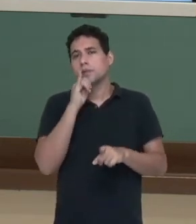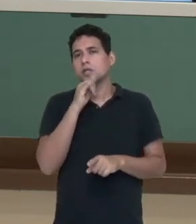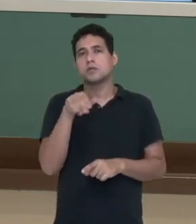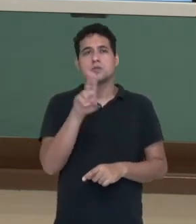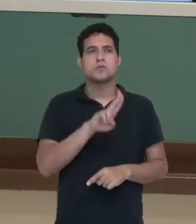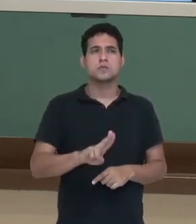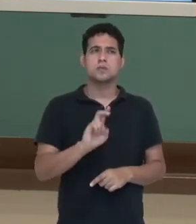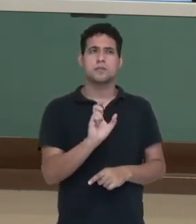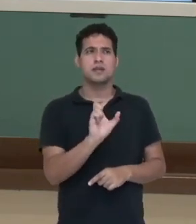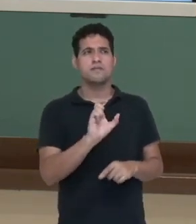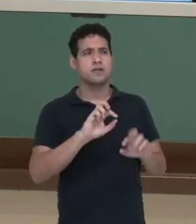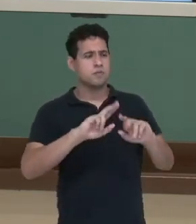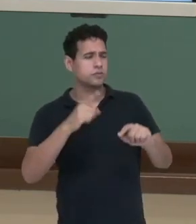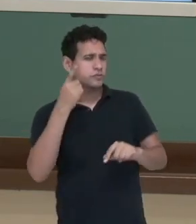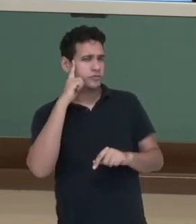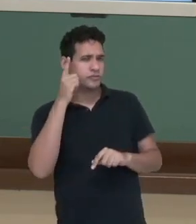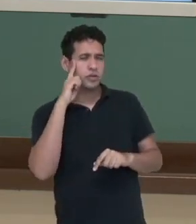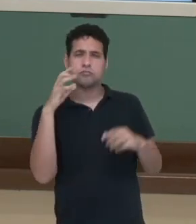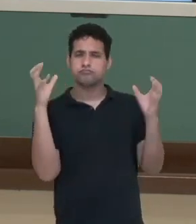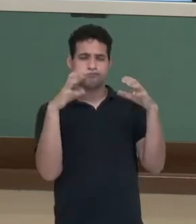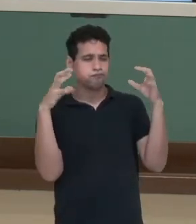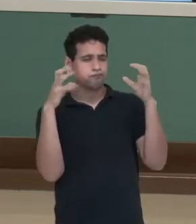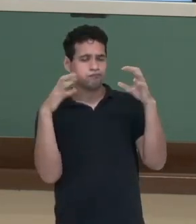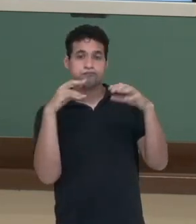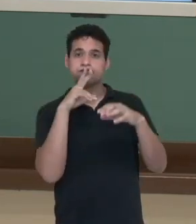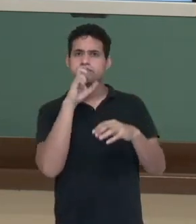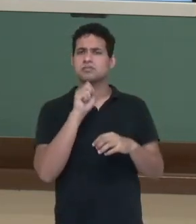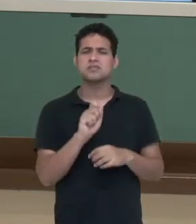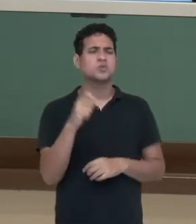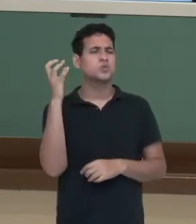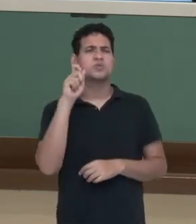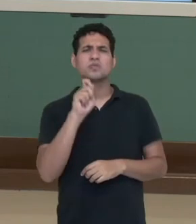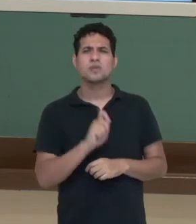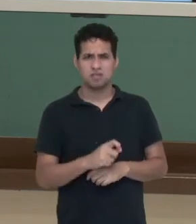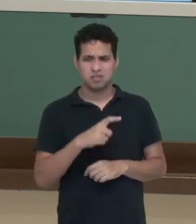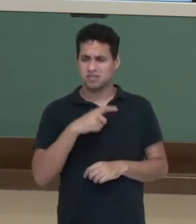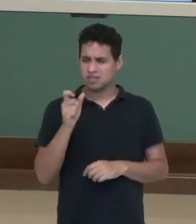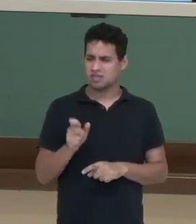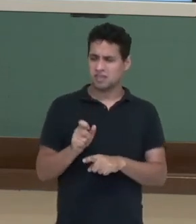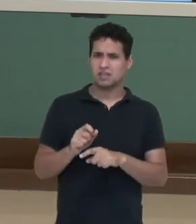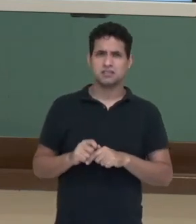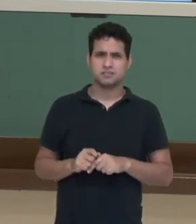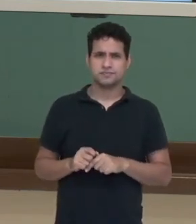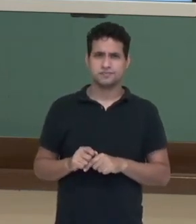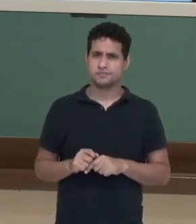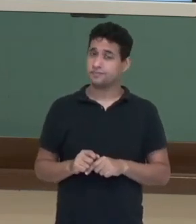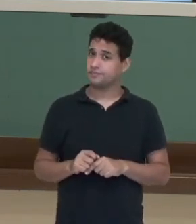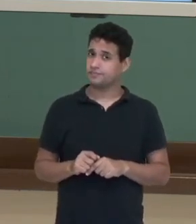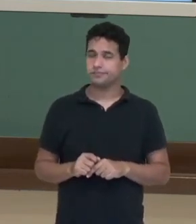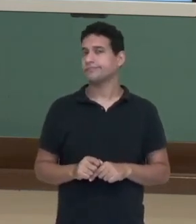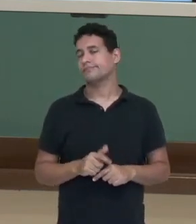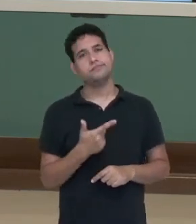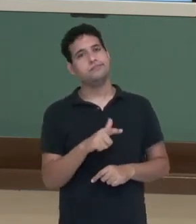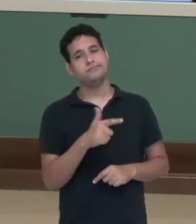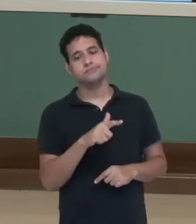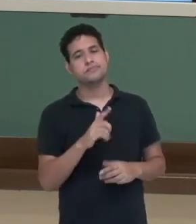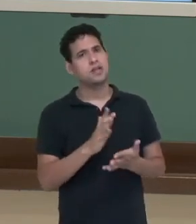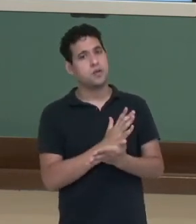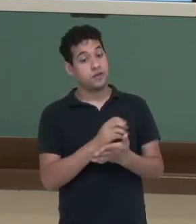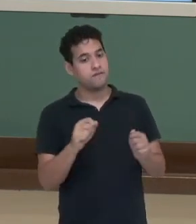aqui, muitos dias ha llovido. Quem ha llovido? Tem sujeito nessa frase? Não. Alguém